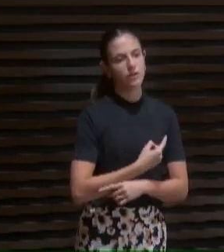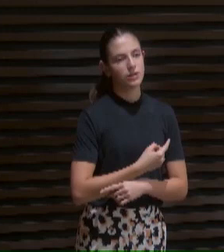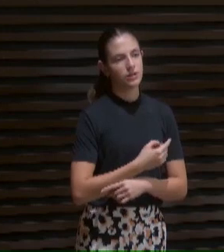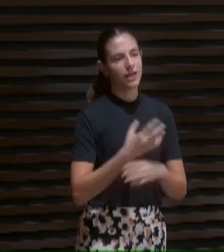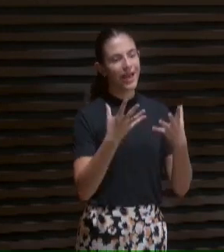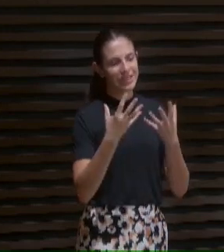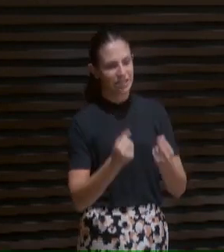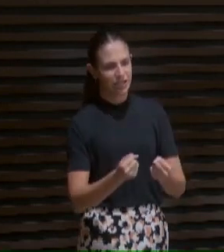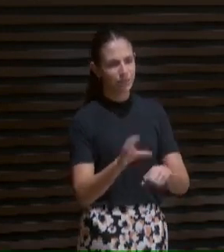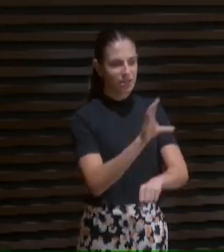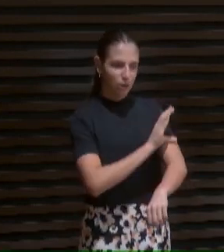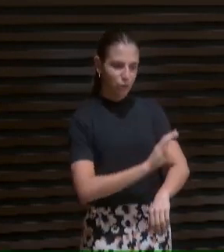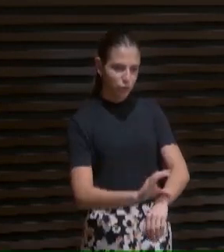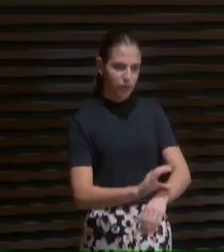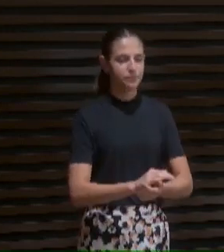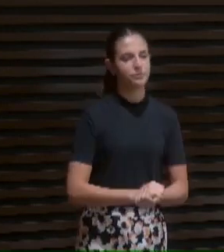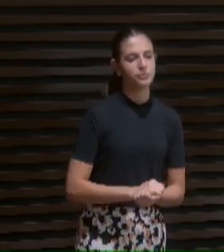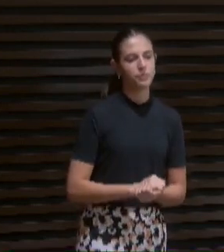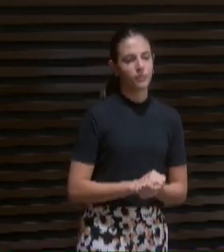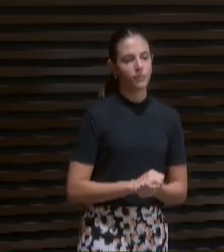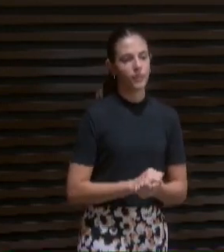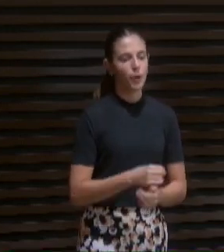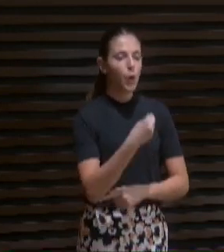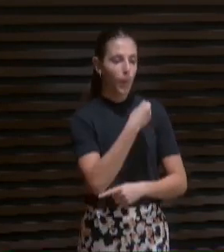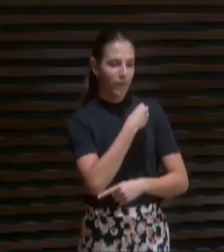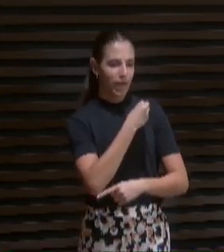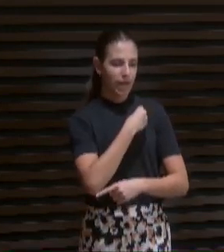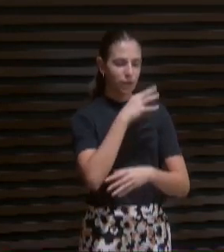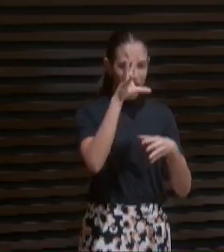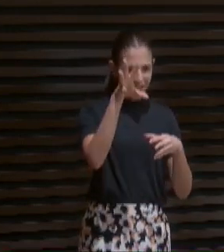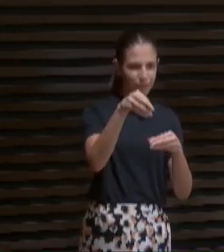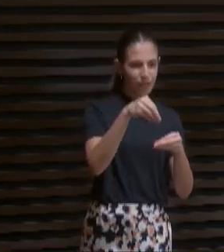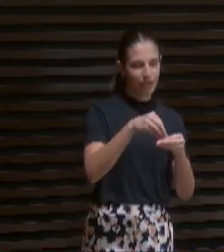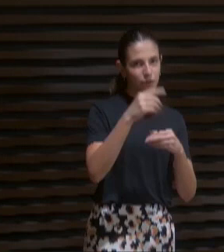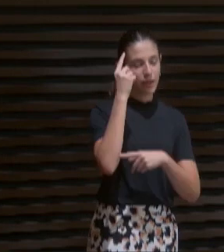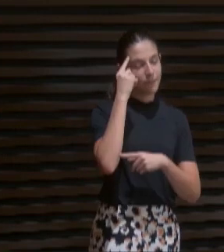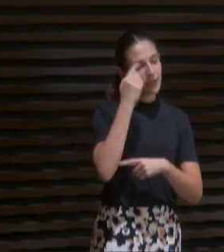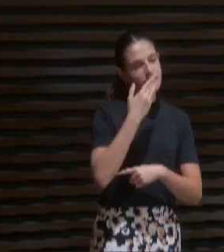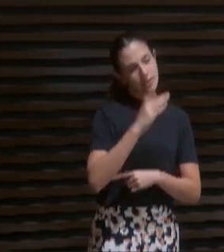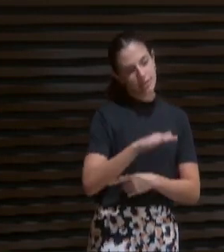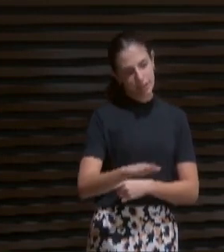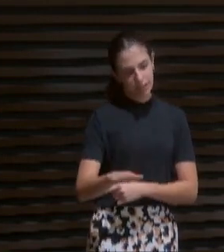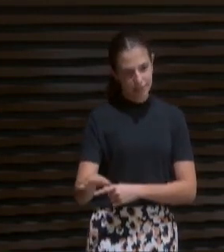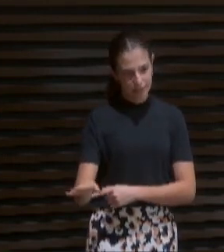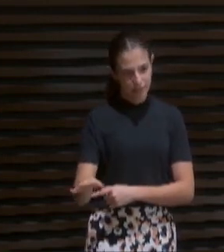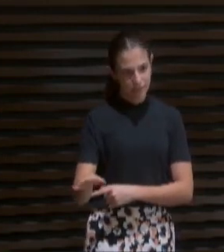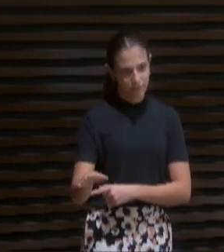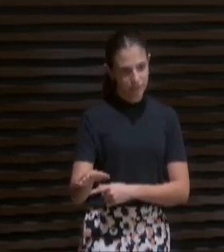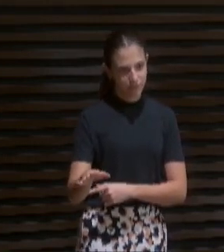são implantados na mente das crianças já muito cedo, quando as pessoas